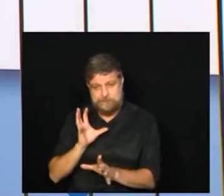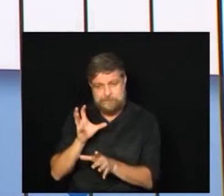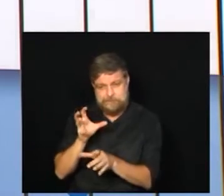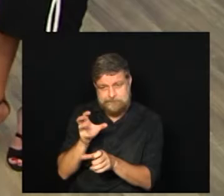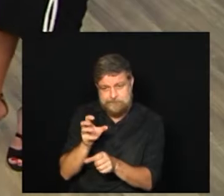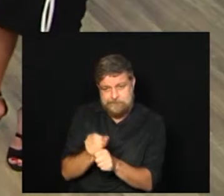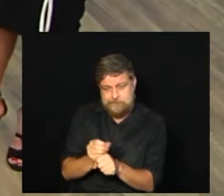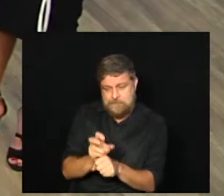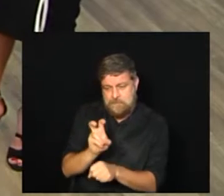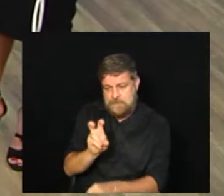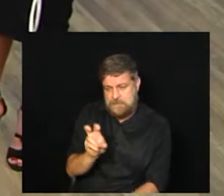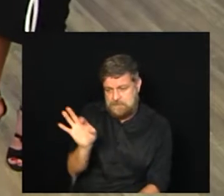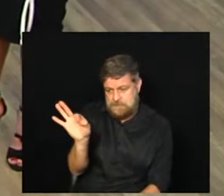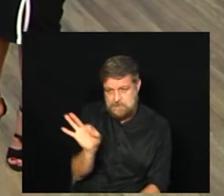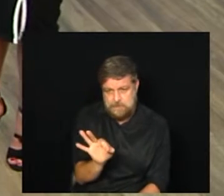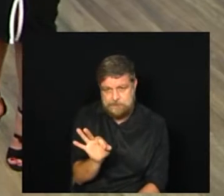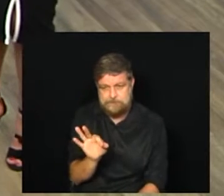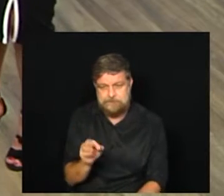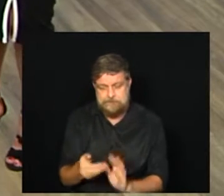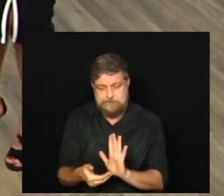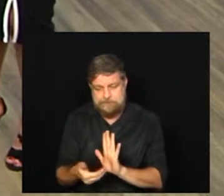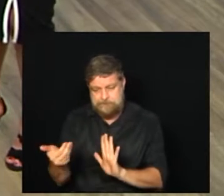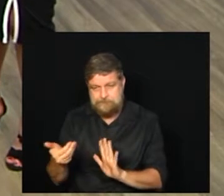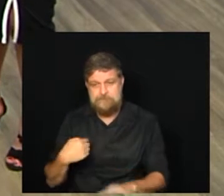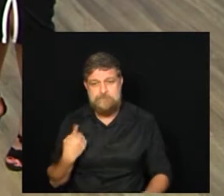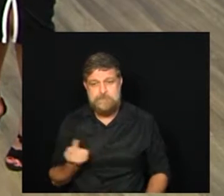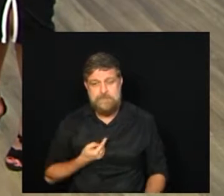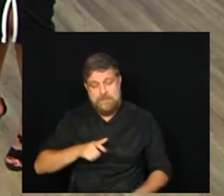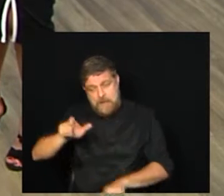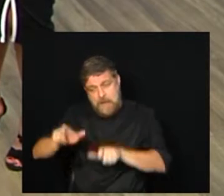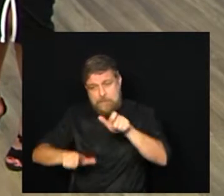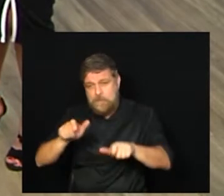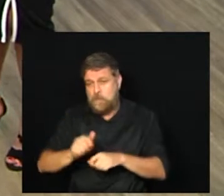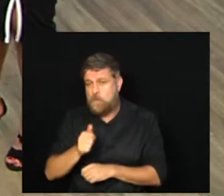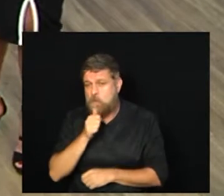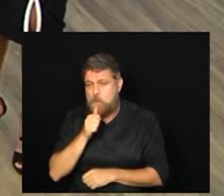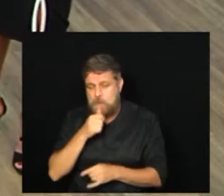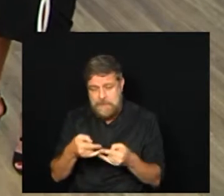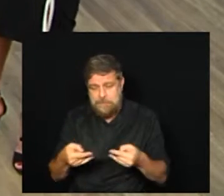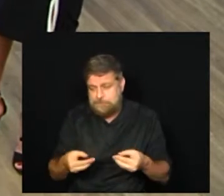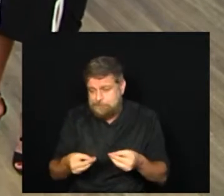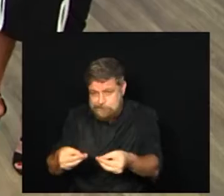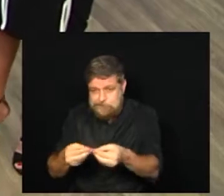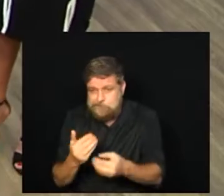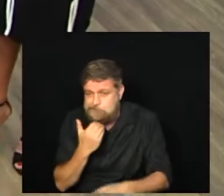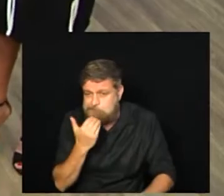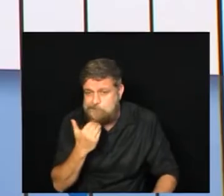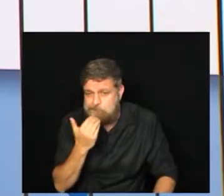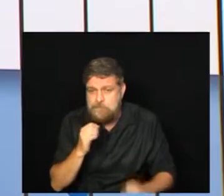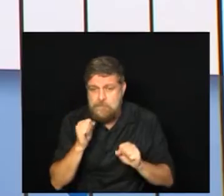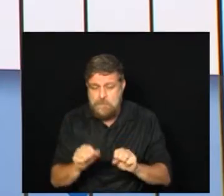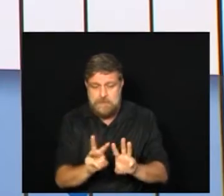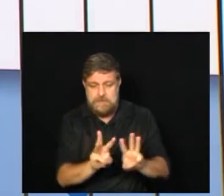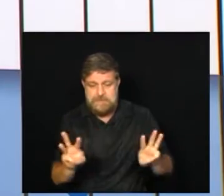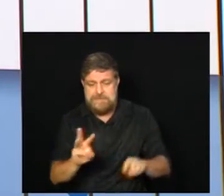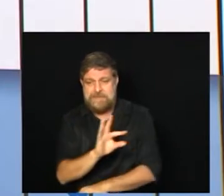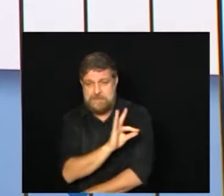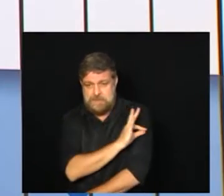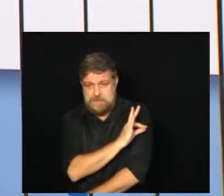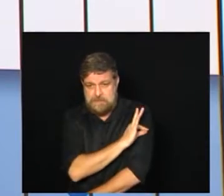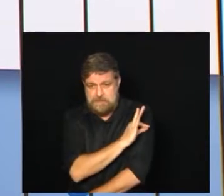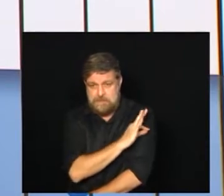total até 5%. Para esses contribuintes que talvez não tenham recebido os carnês, podem entrar ali no site da